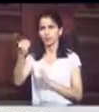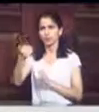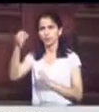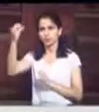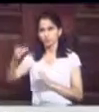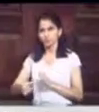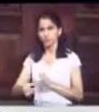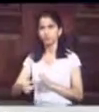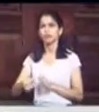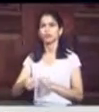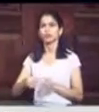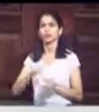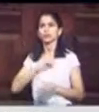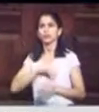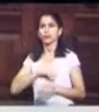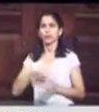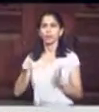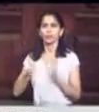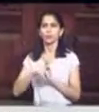dos deputados.